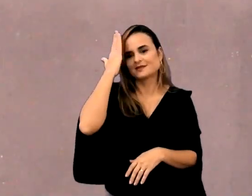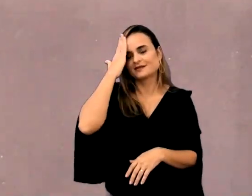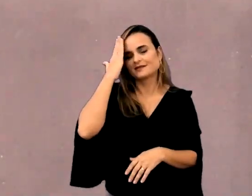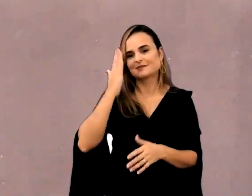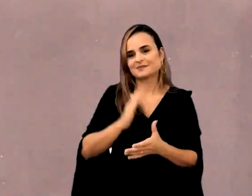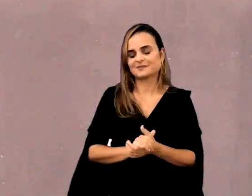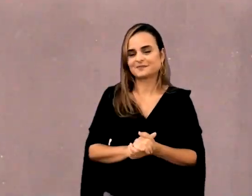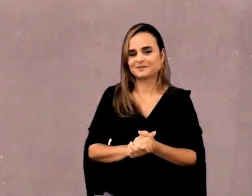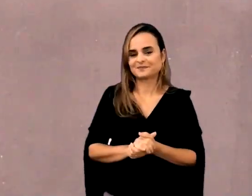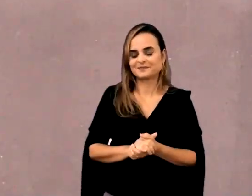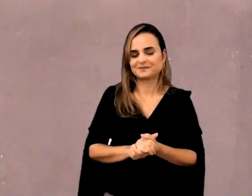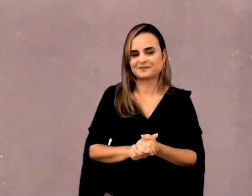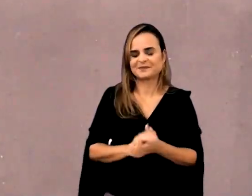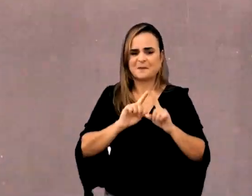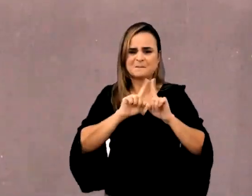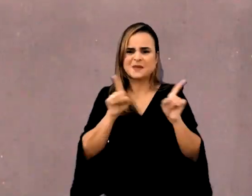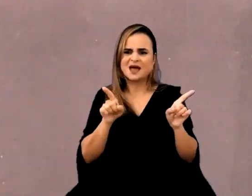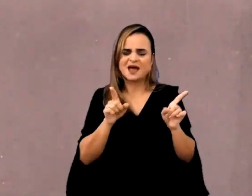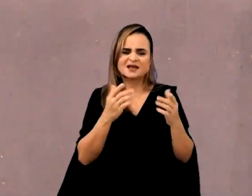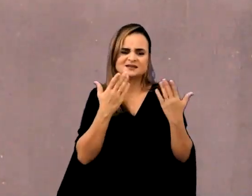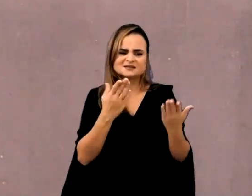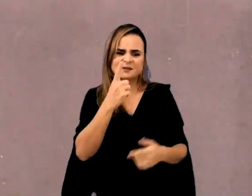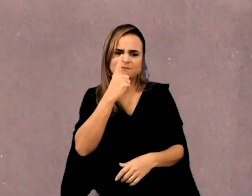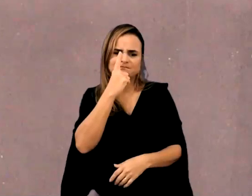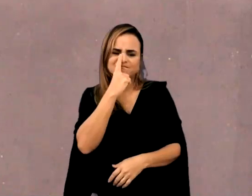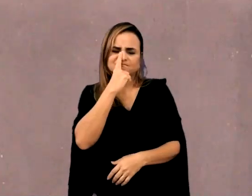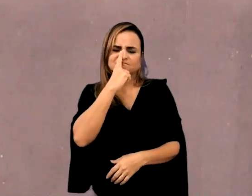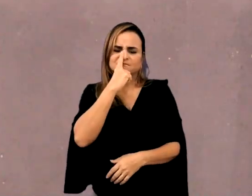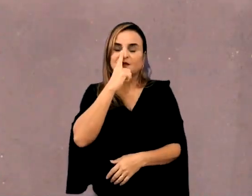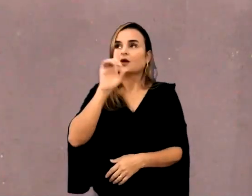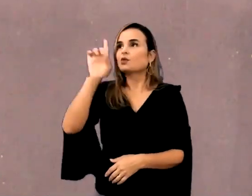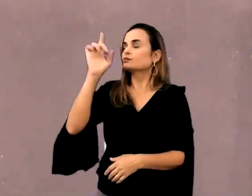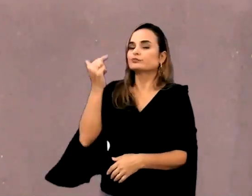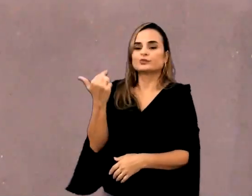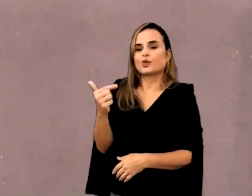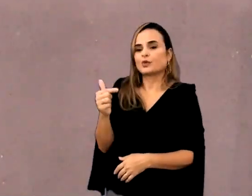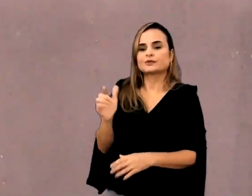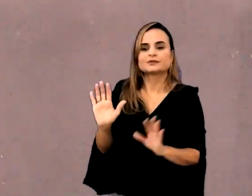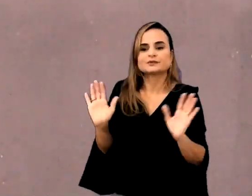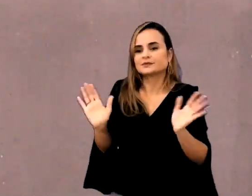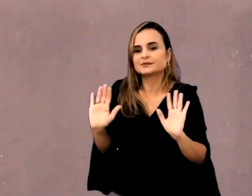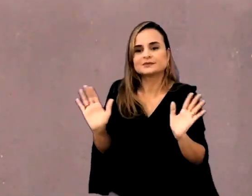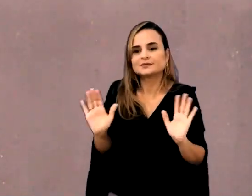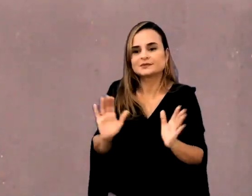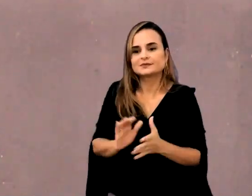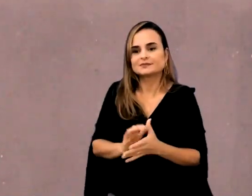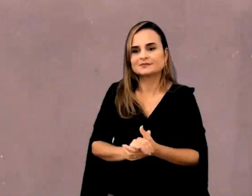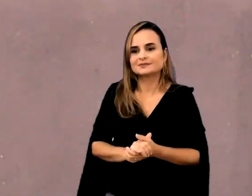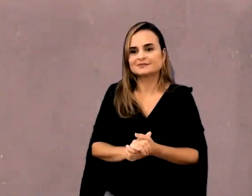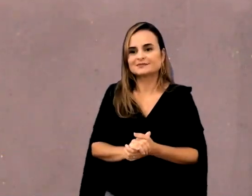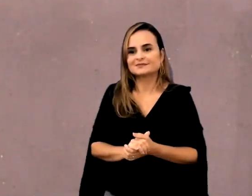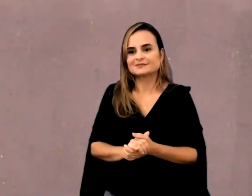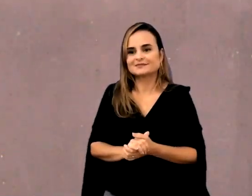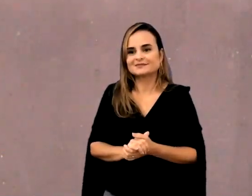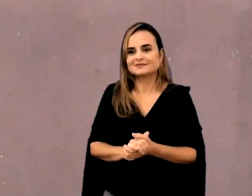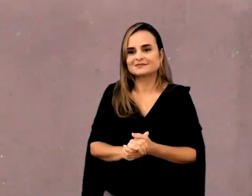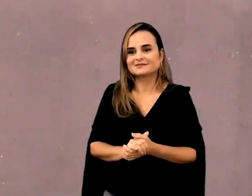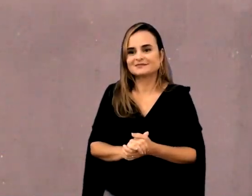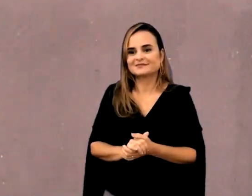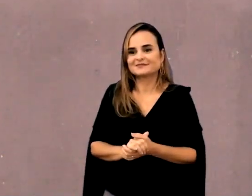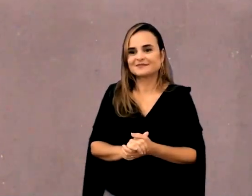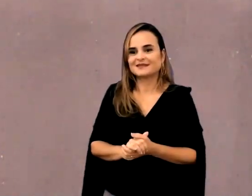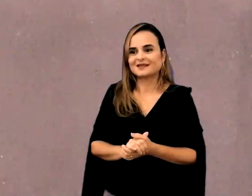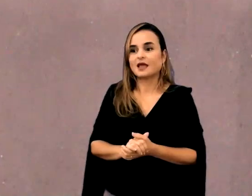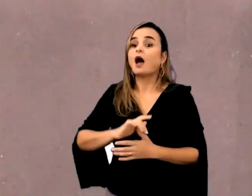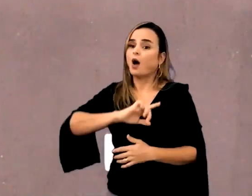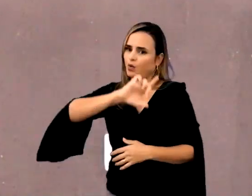Mas eu não tinha aquela afinidade com esse Deus, um Deus que realmente Ele me